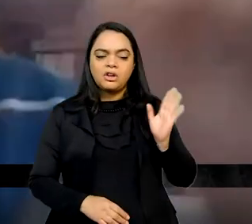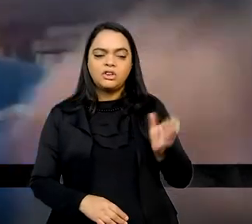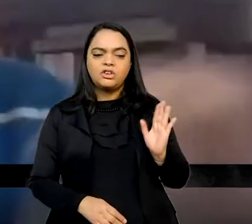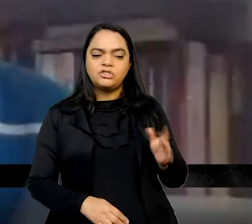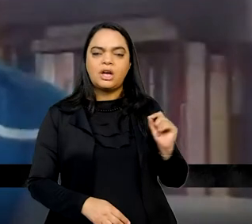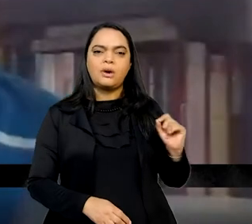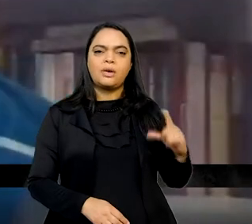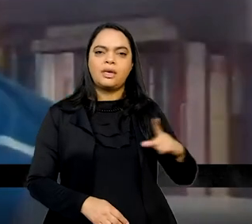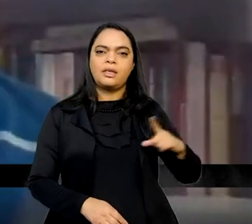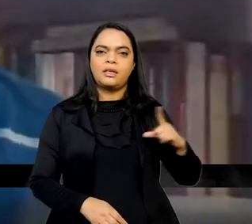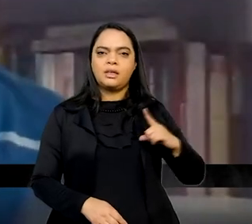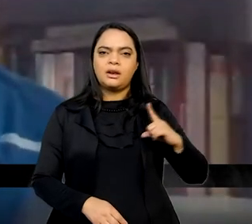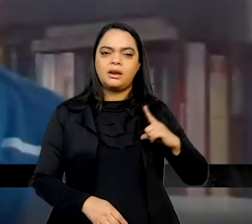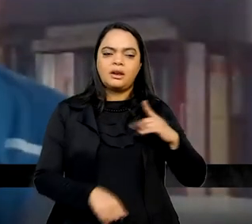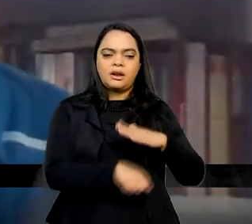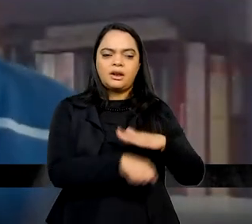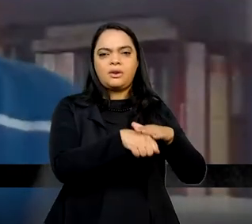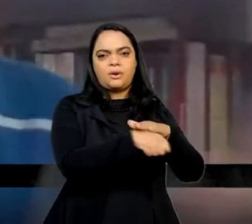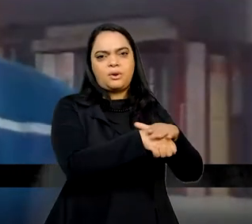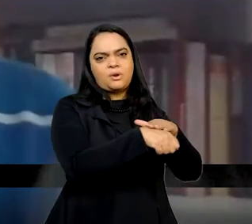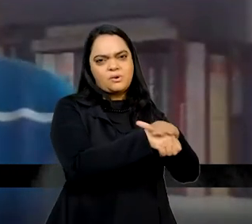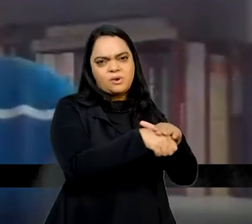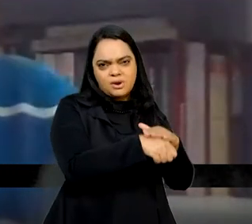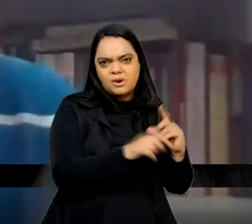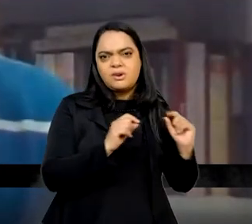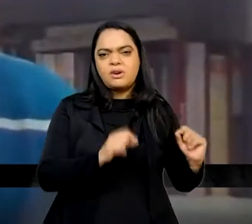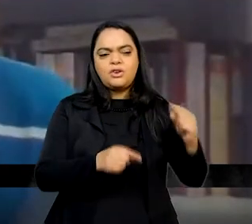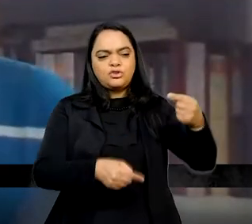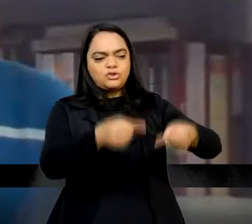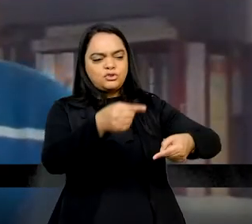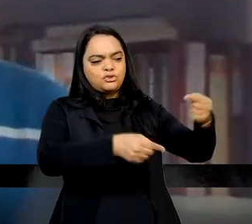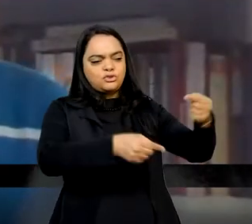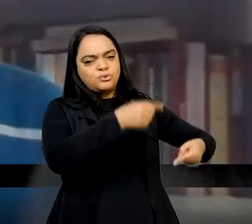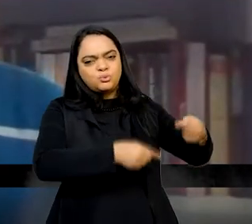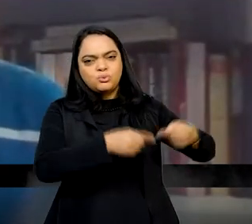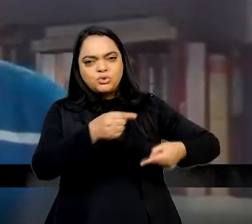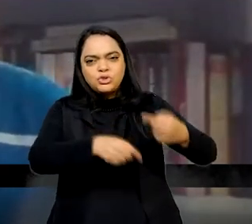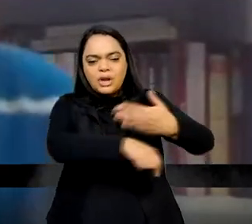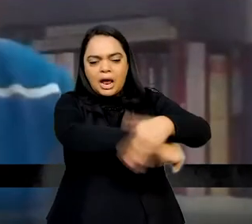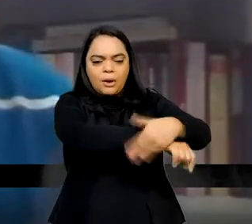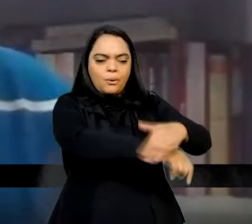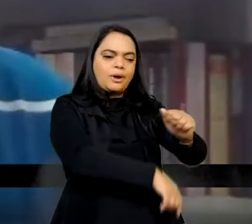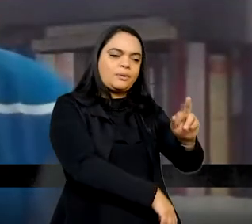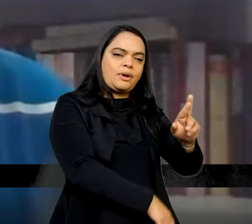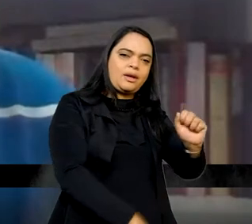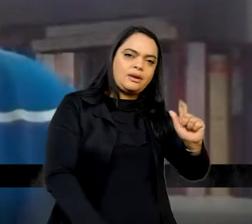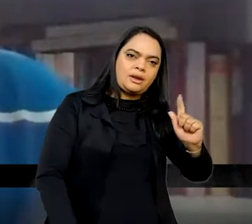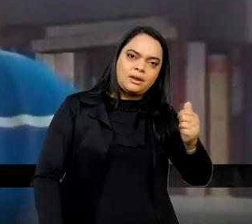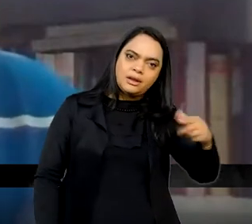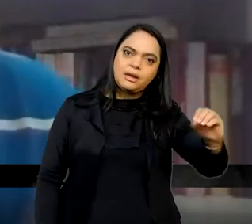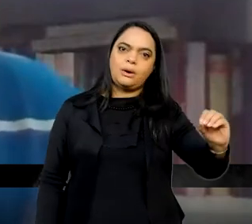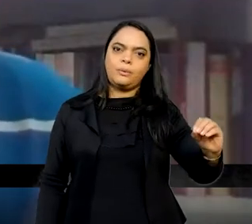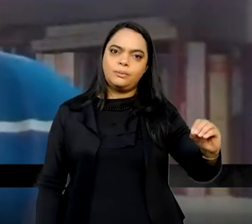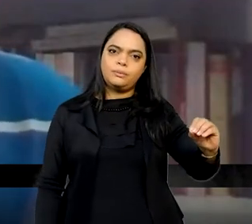conversa dentro da casa dos seus senhores, discutindo na Rua do Aragão, que eram